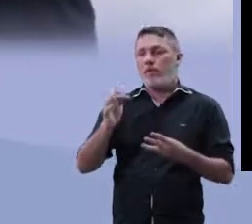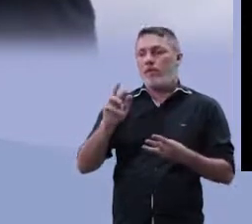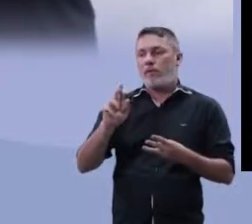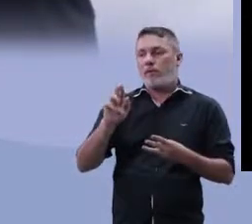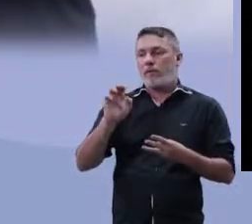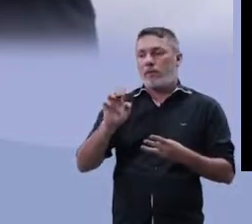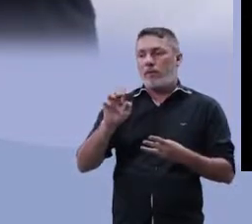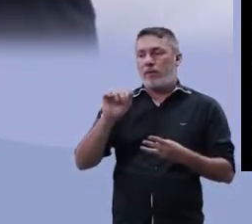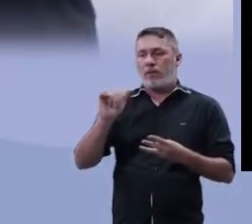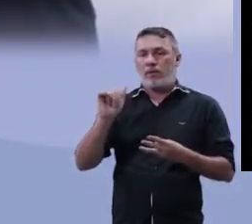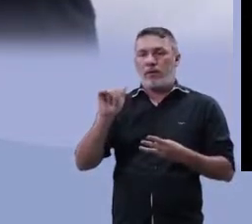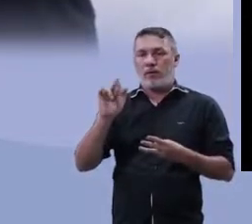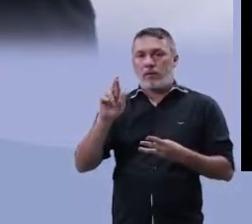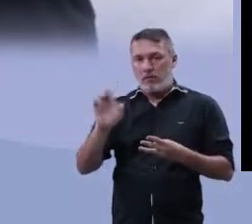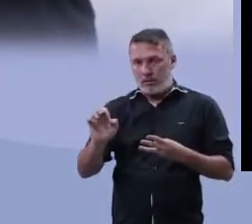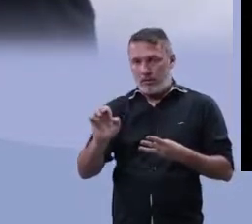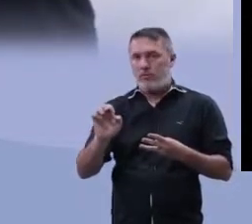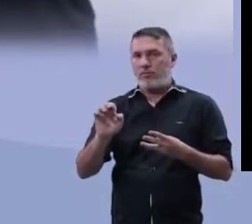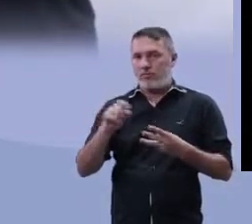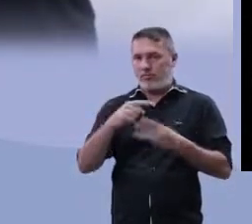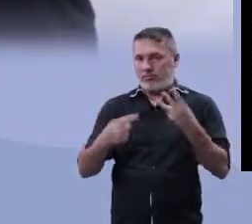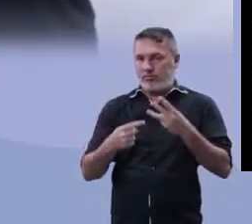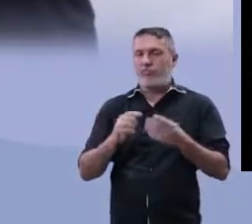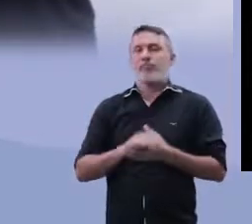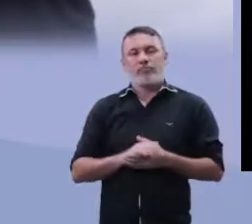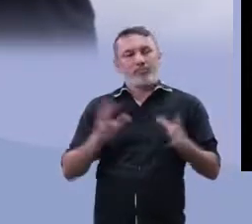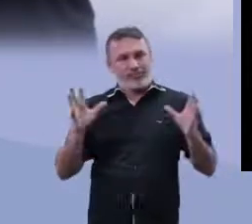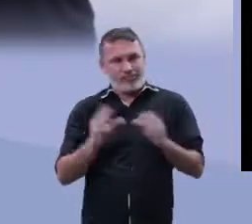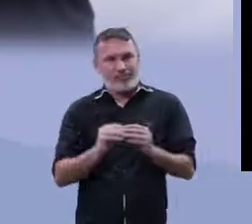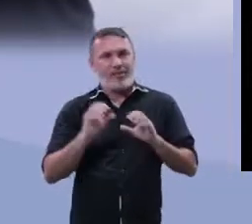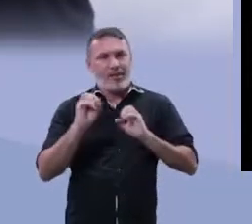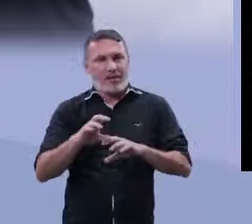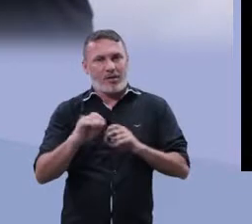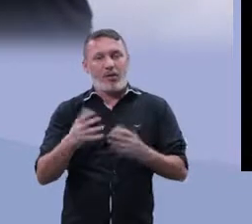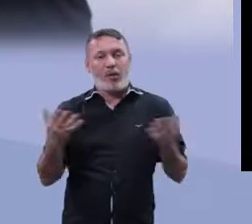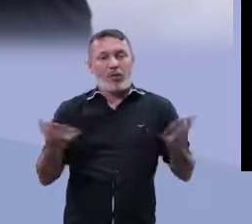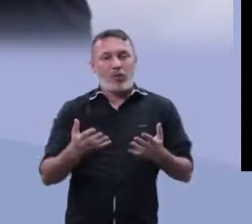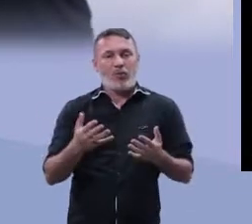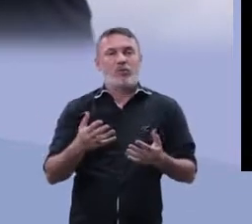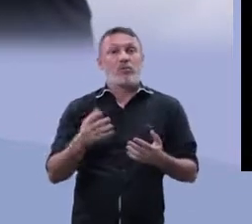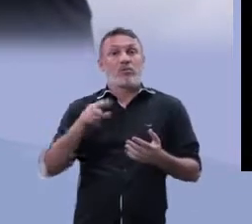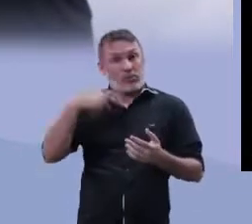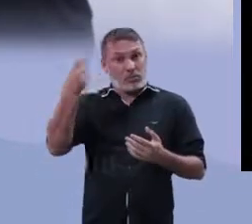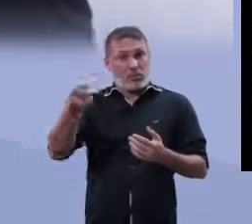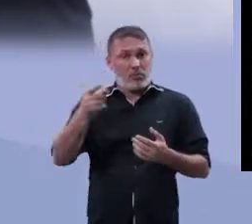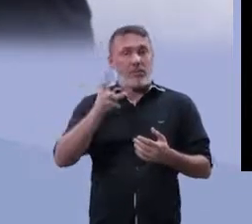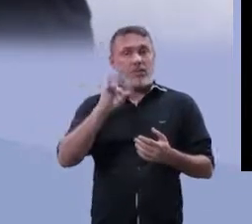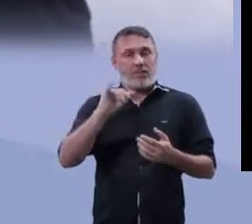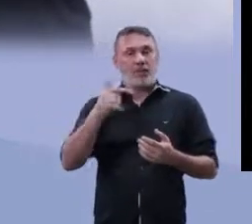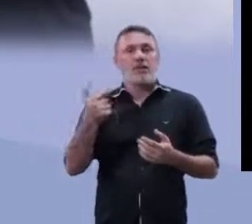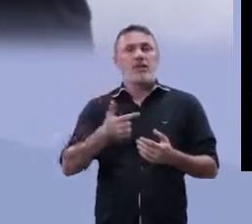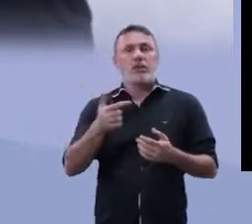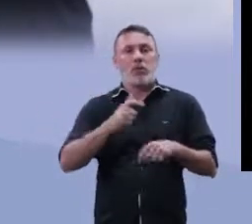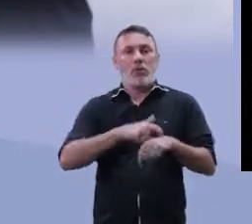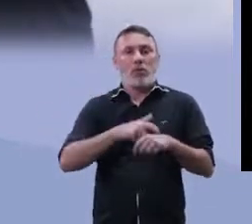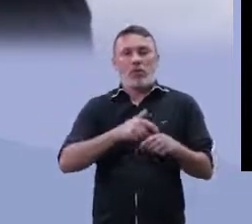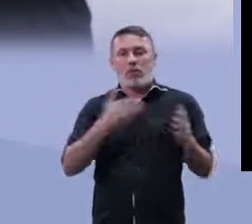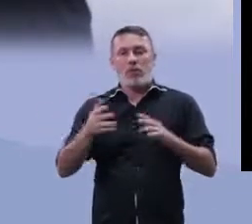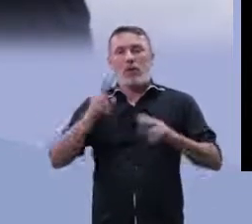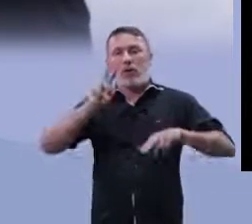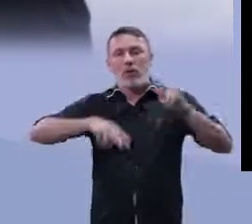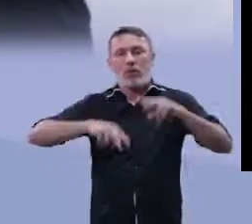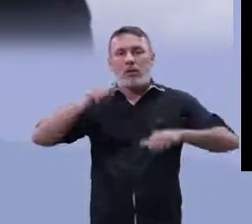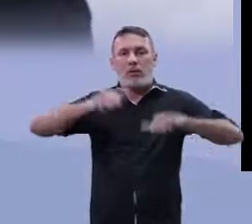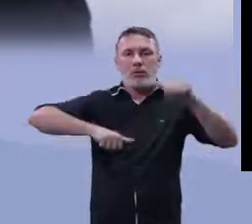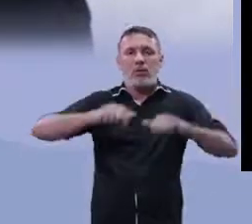à direita, o Gilberto Freire, certo? Então é isso, gente. Na aula 2, né, no segundo